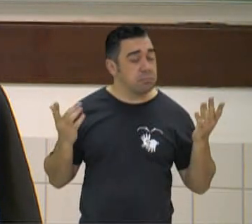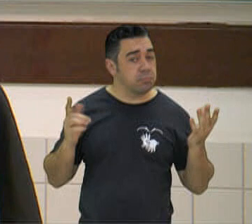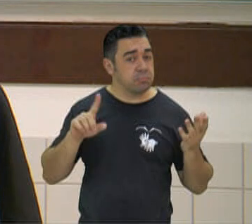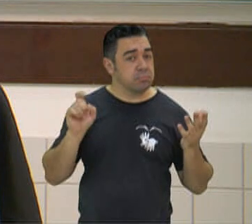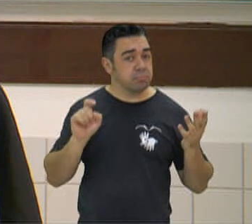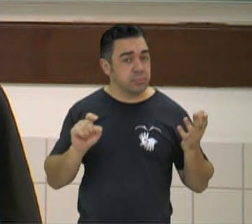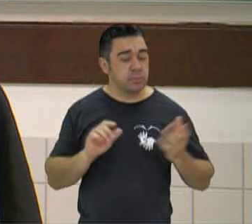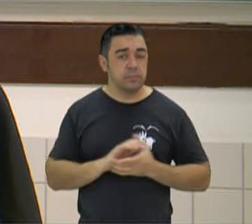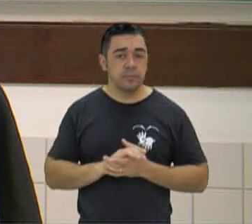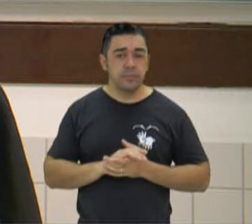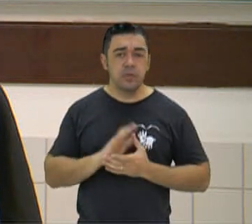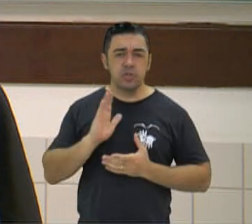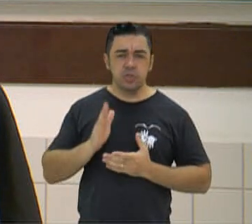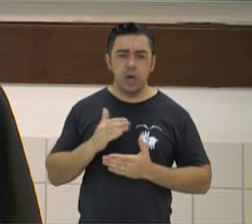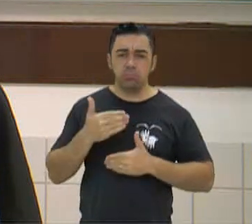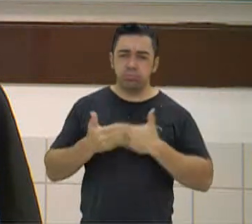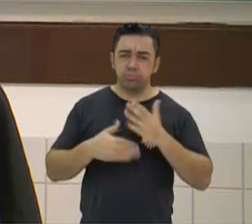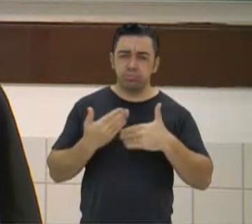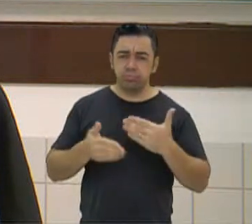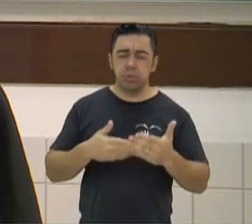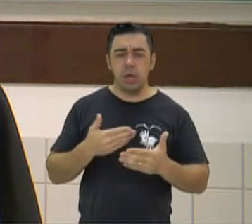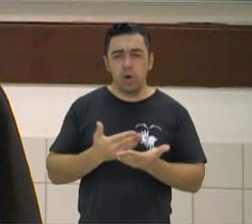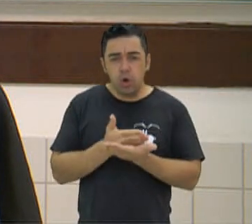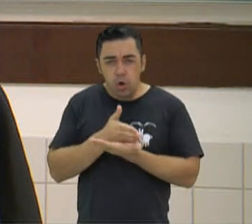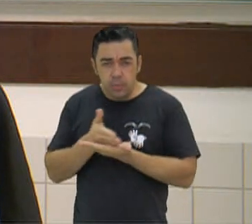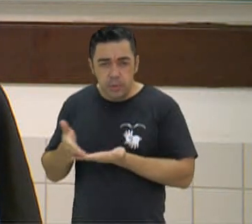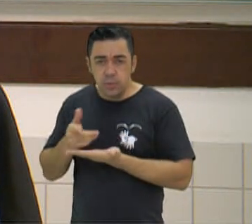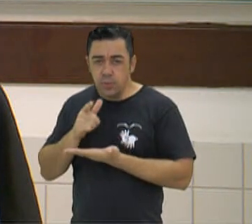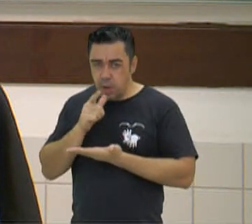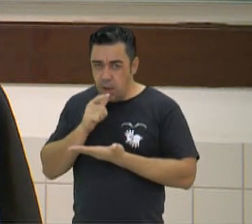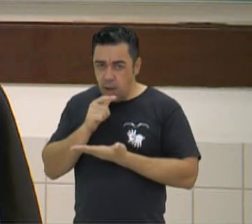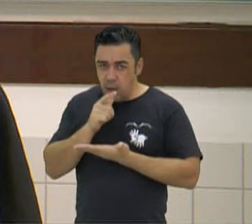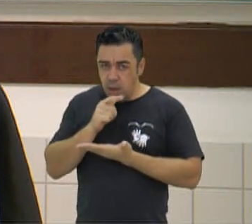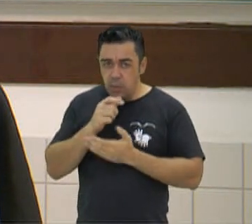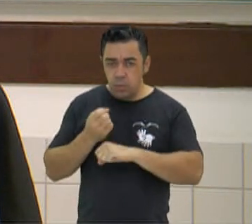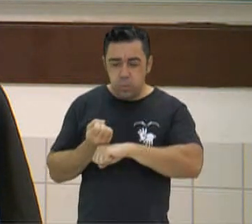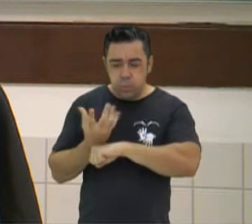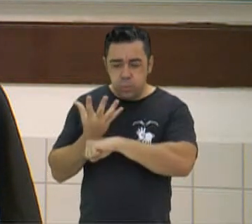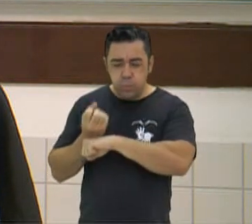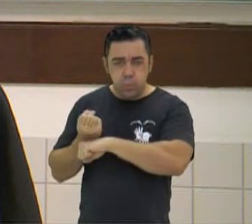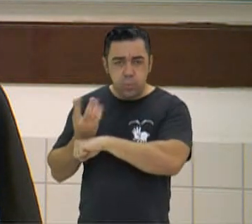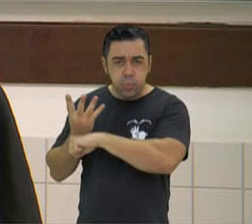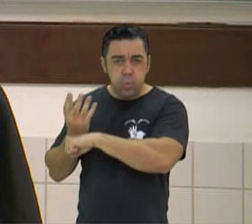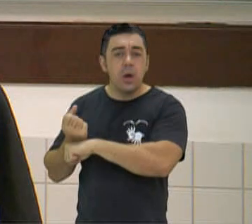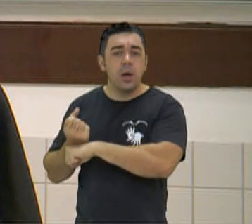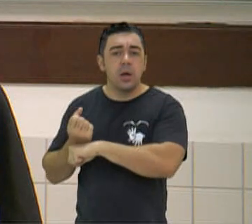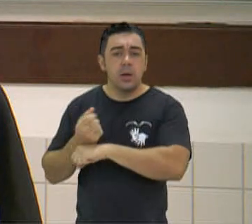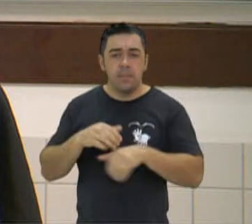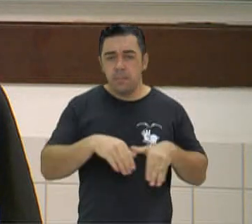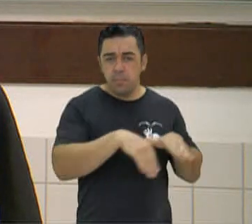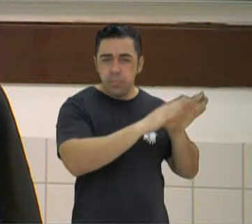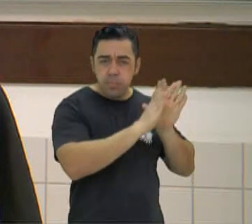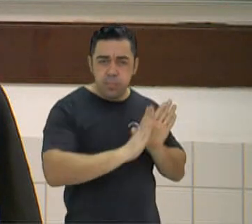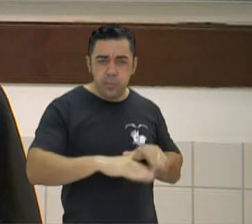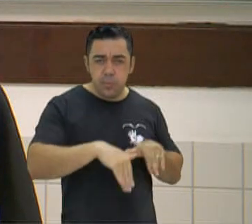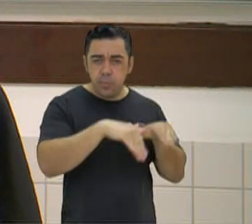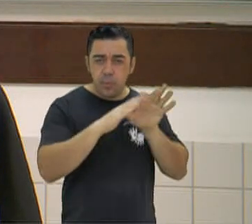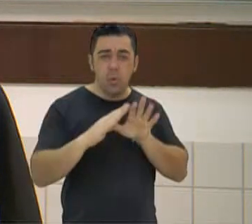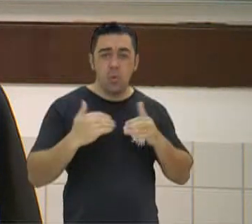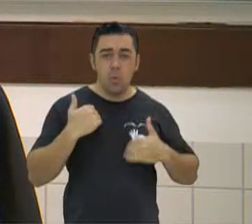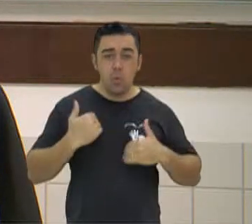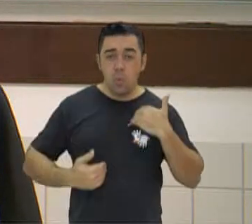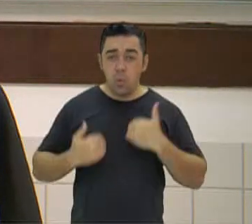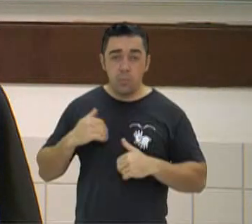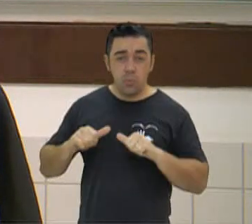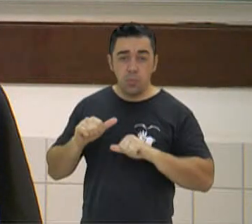o ancestral ali foi para a água, voltou para a água, né? Começou a perder função, porque a forma anatômica da